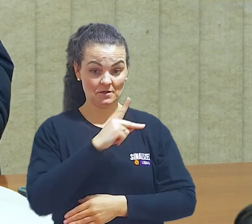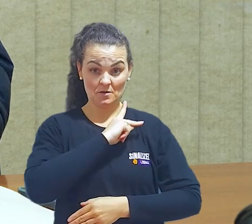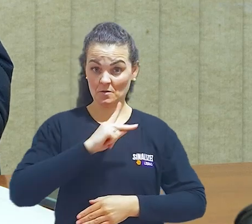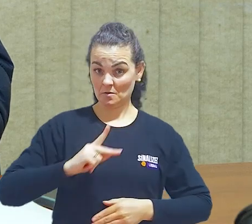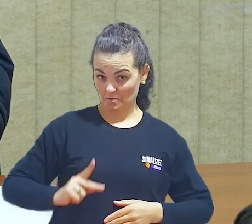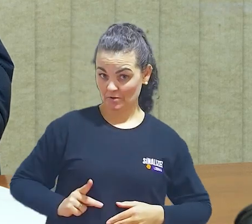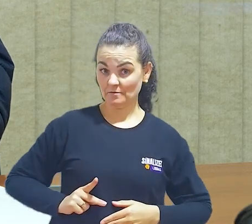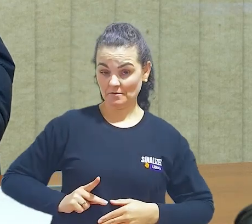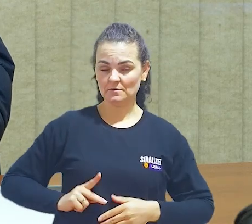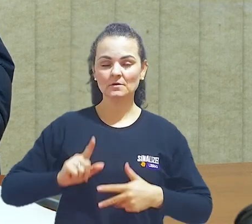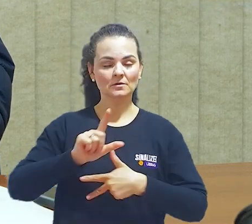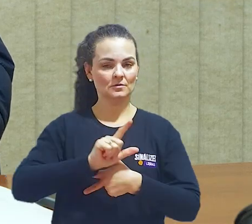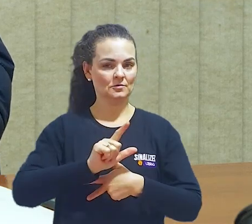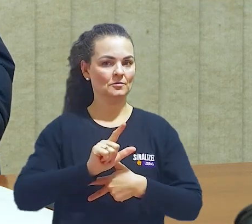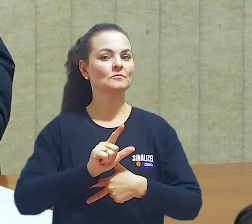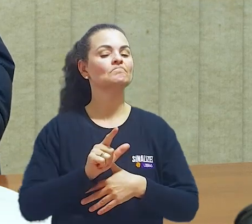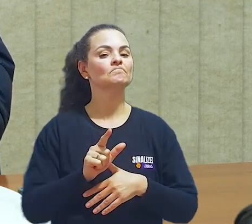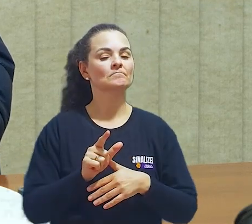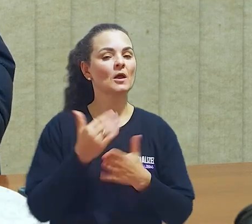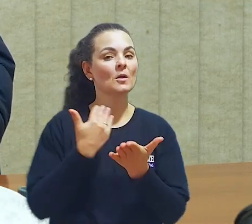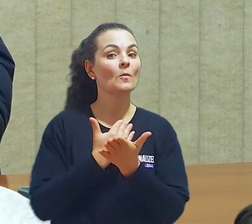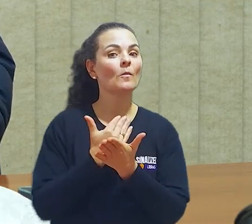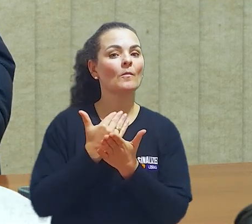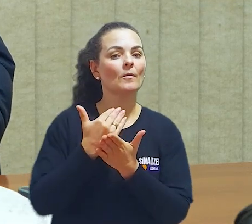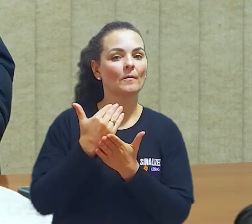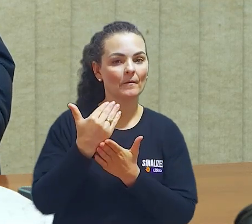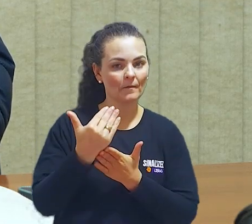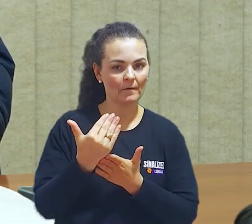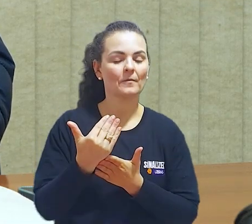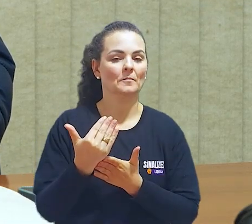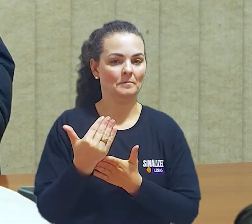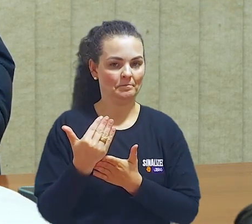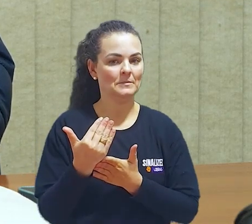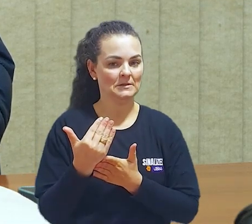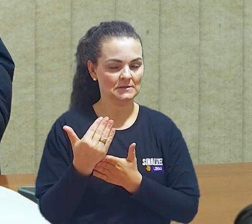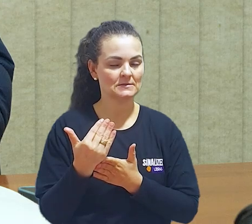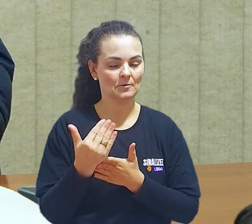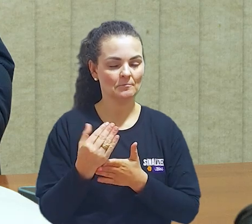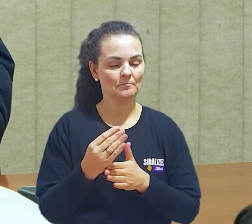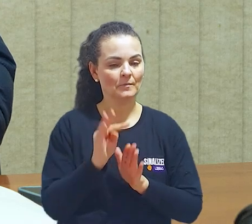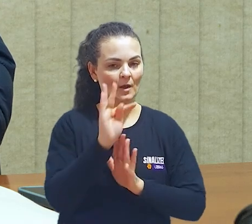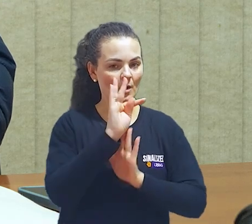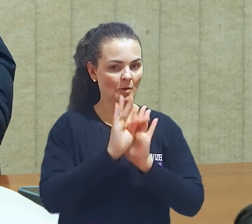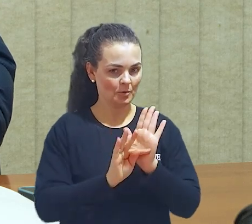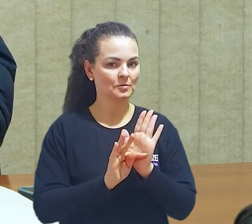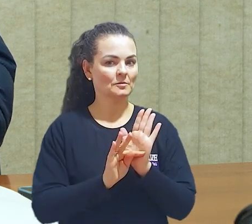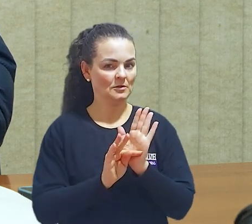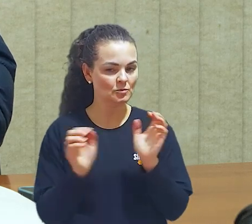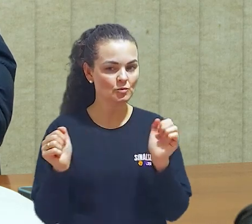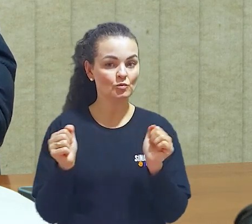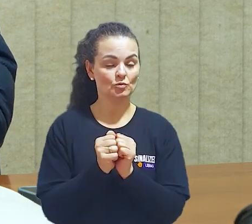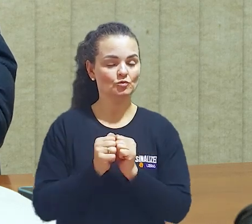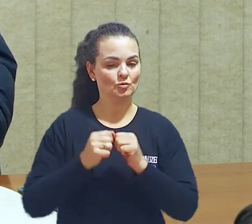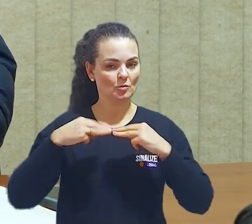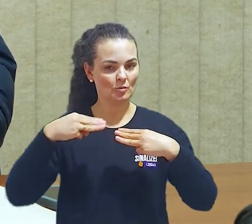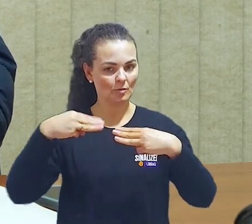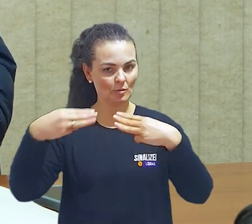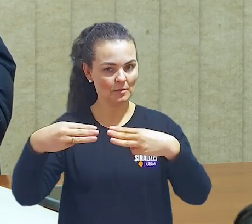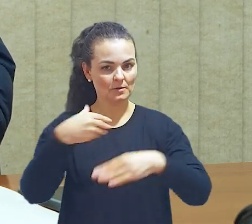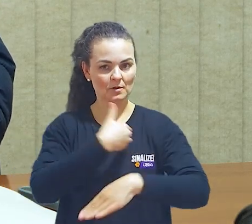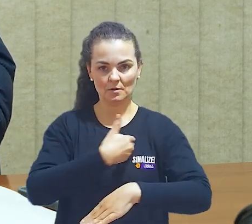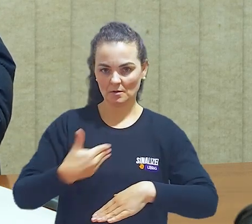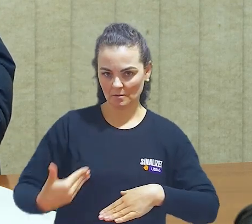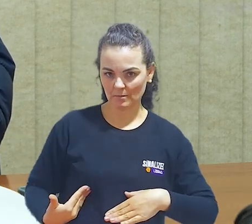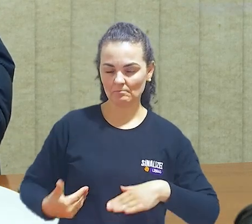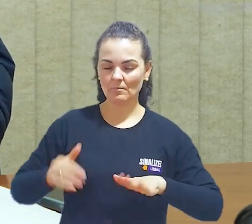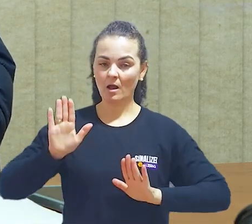do Legislativo, eu dei início, até mediante força de um termo de ajuste de conduta com o Ministério Público, processo